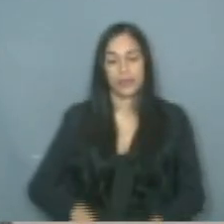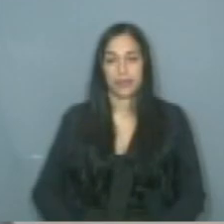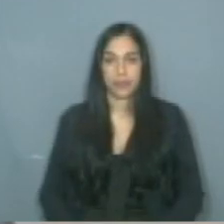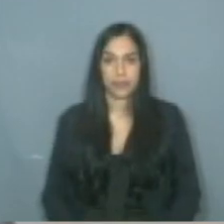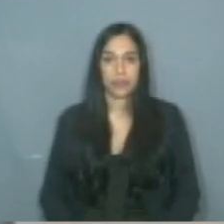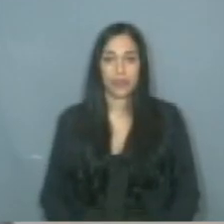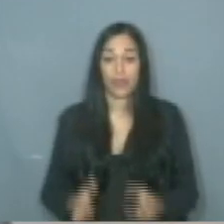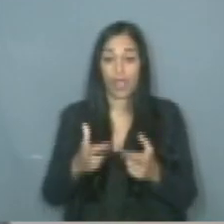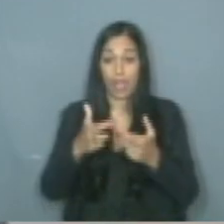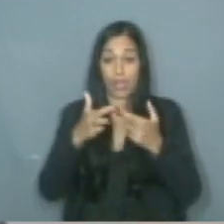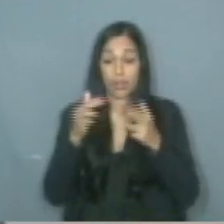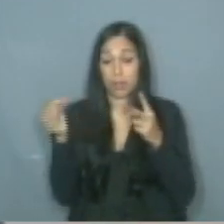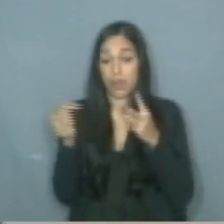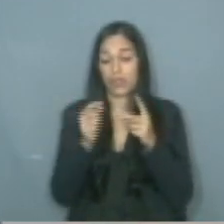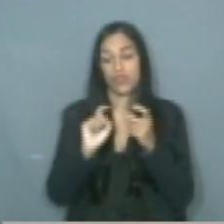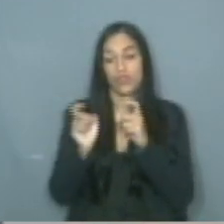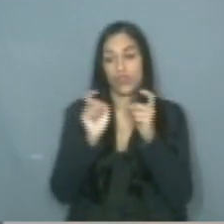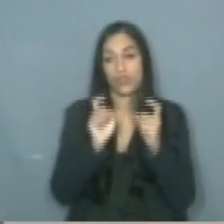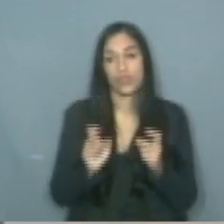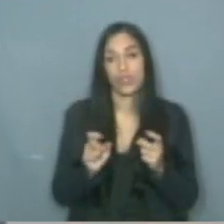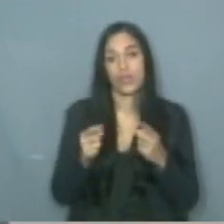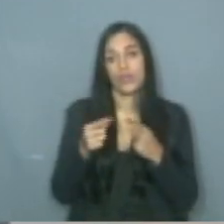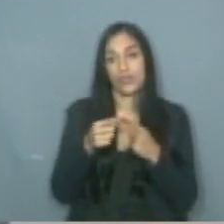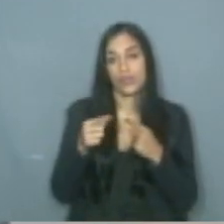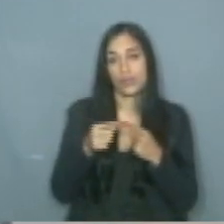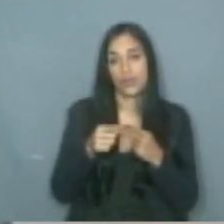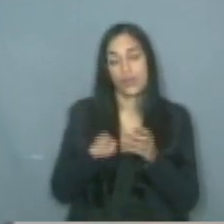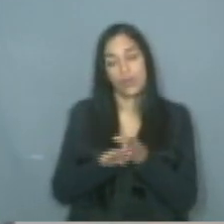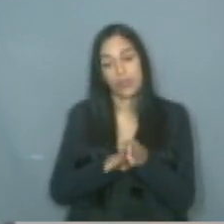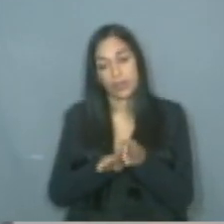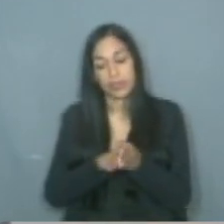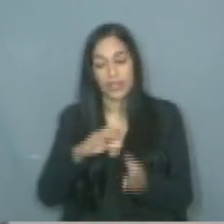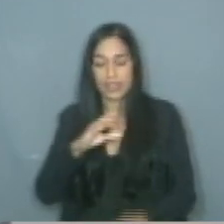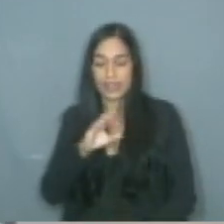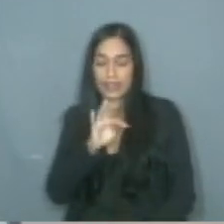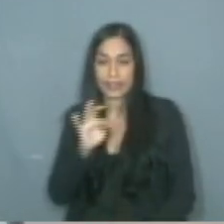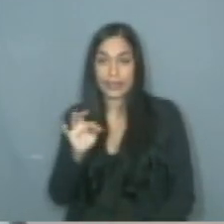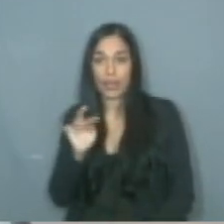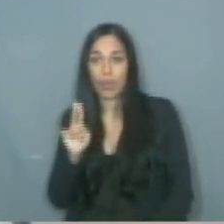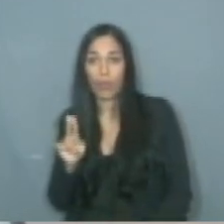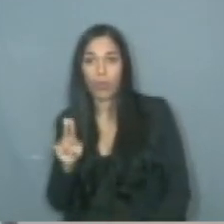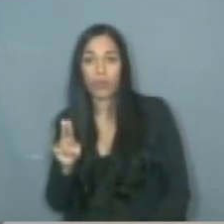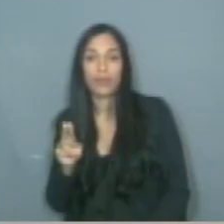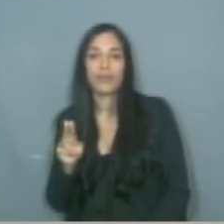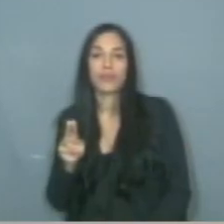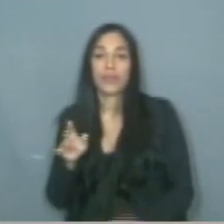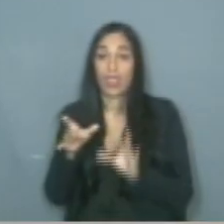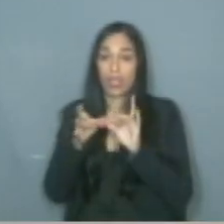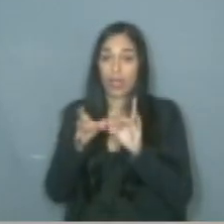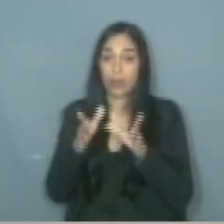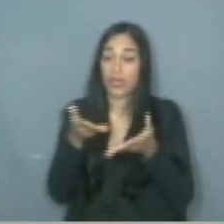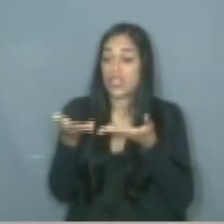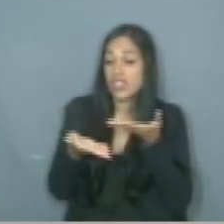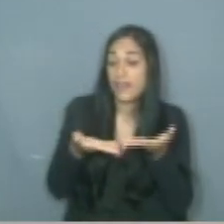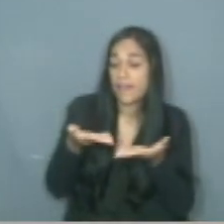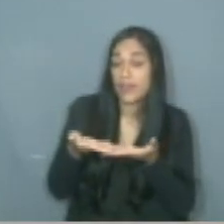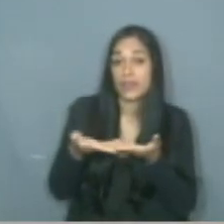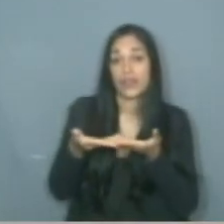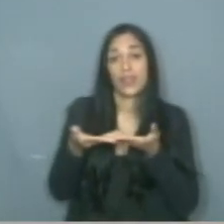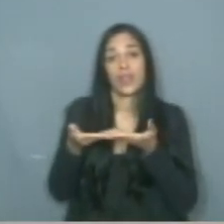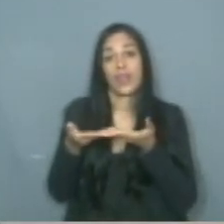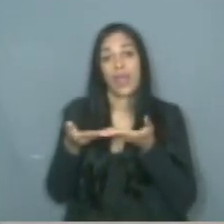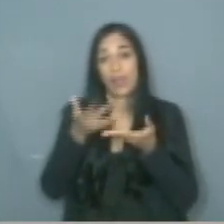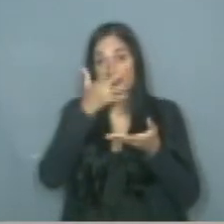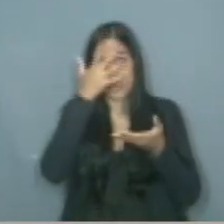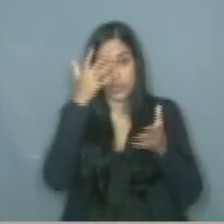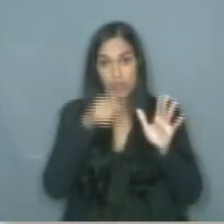sendo discutidos. Uma indicação ao presidente do CTTU, no sentido de disponibilizar serviços de atendimento a proprietário